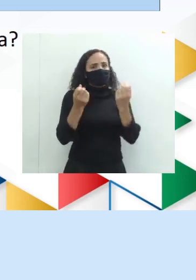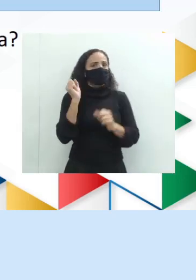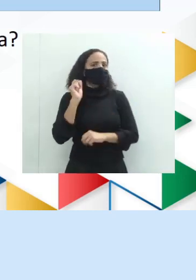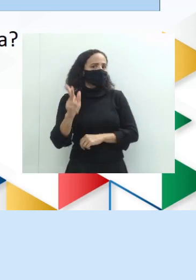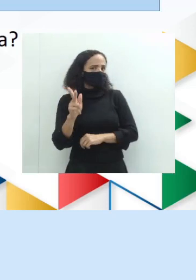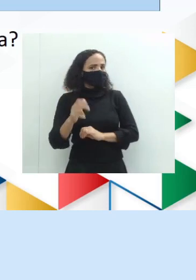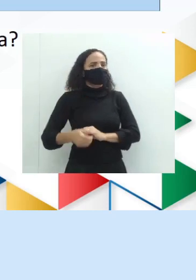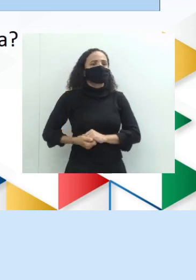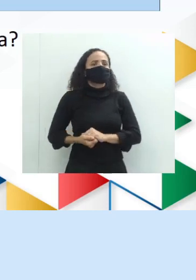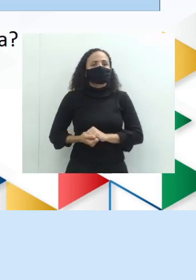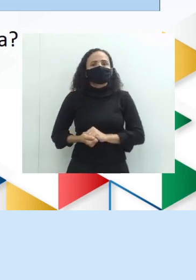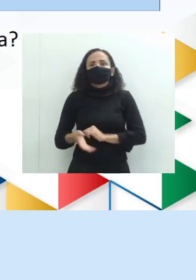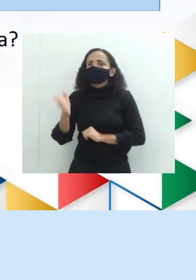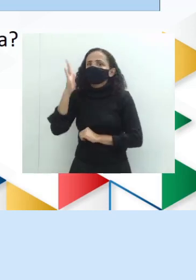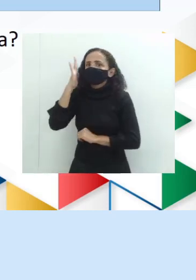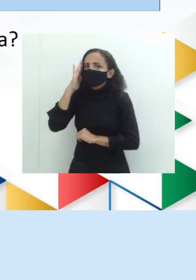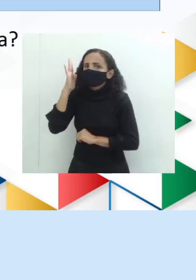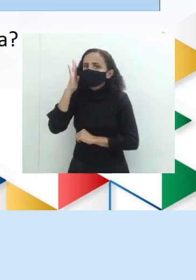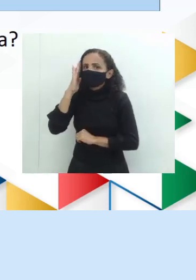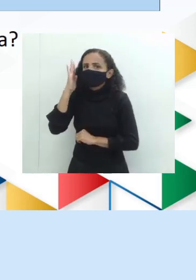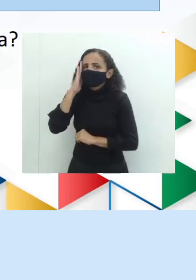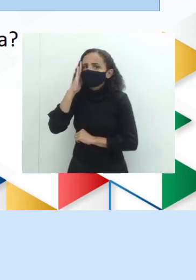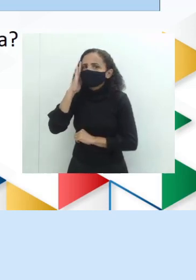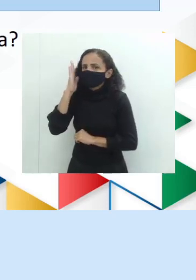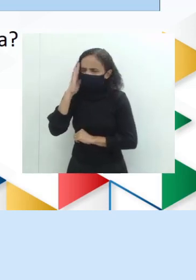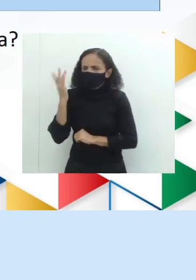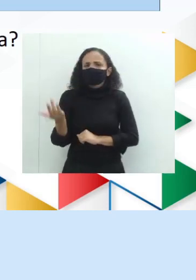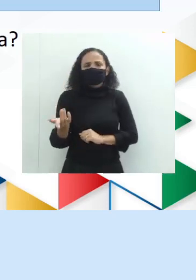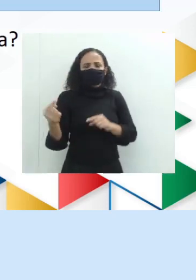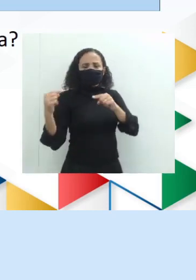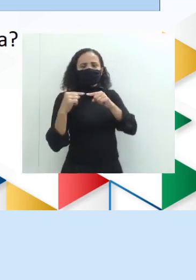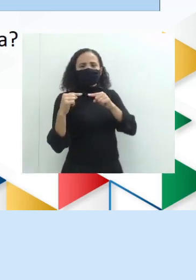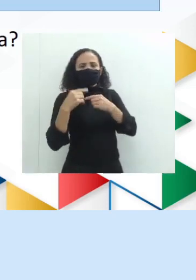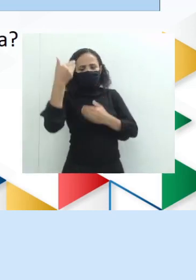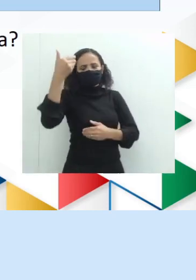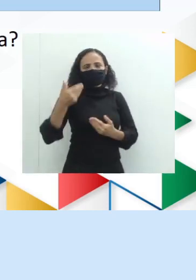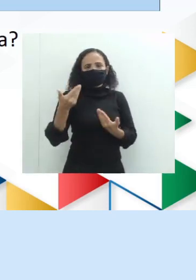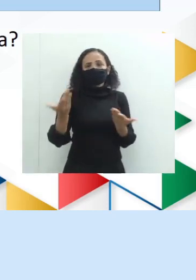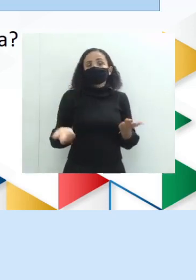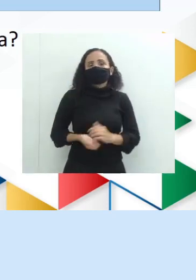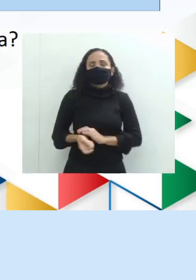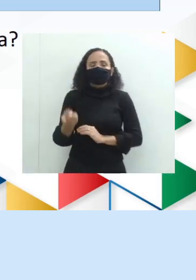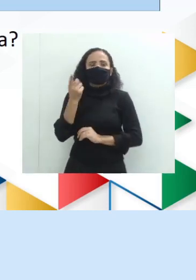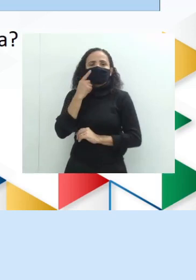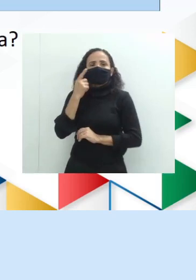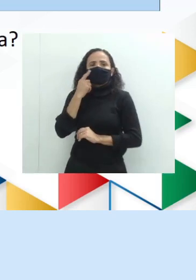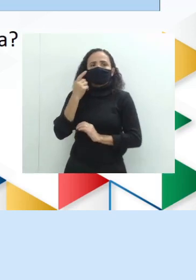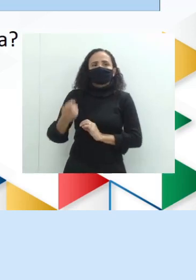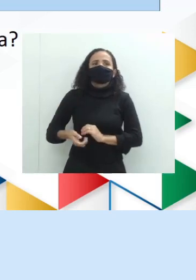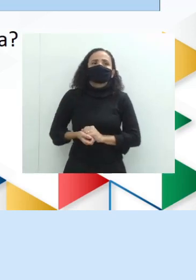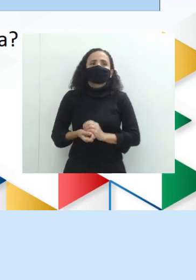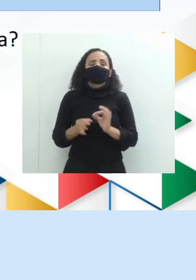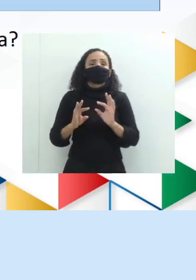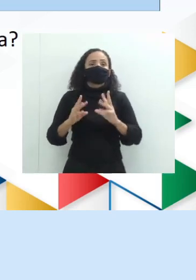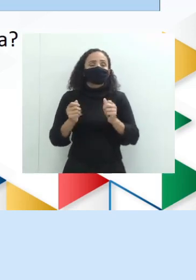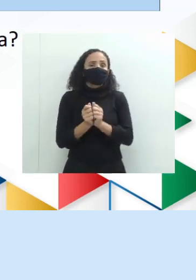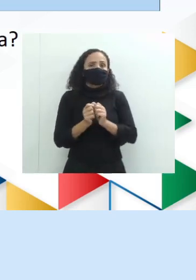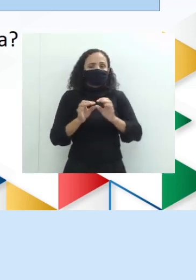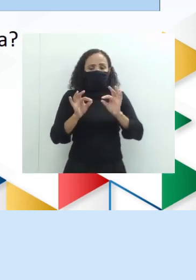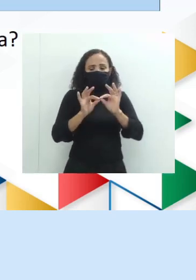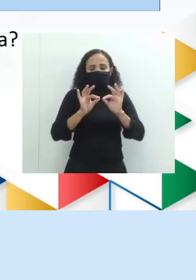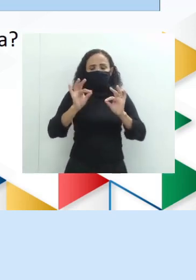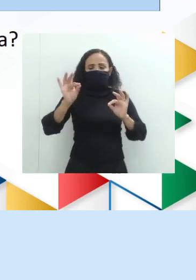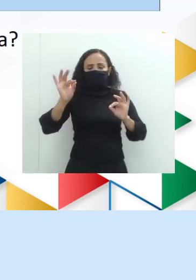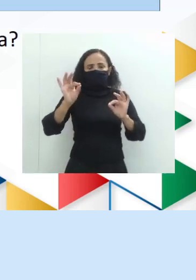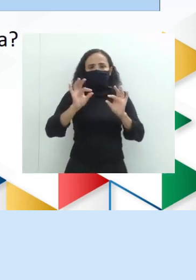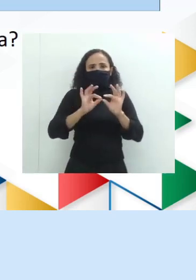Ok? Deu para entender? Fechou comigo? E esse do meio, professor? Presta bastante atenção. Os seus